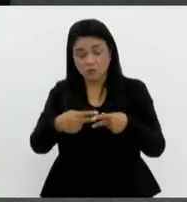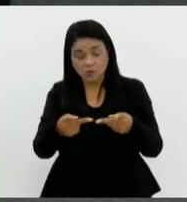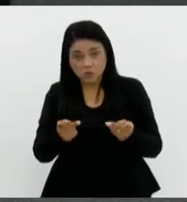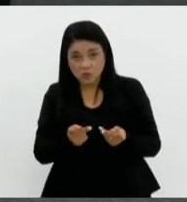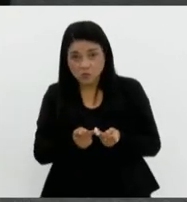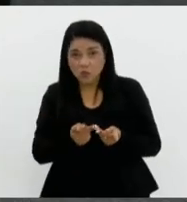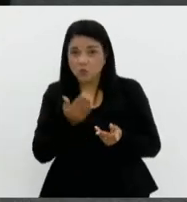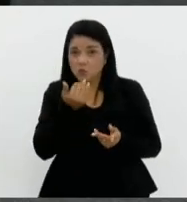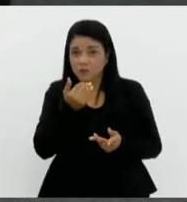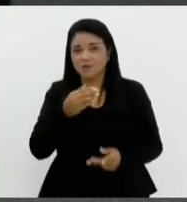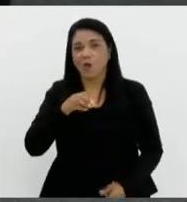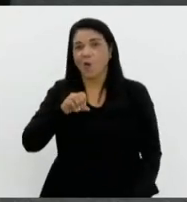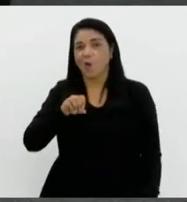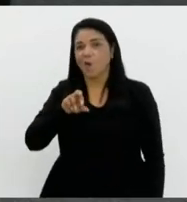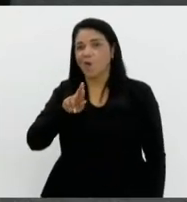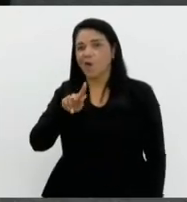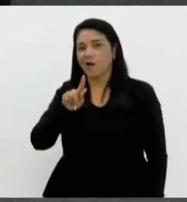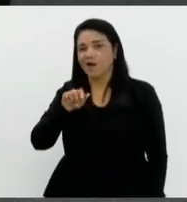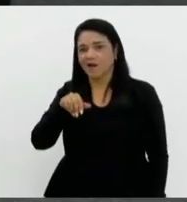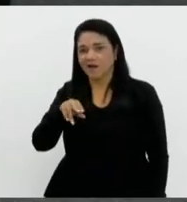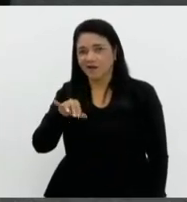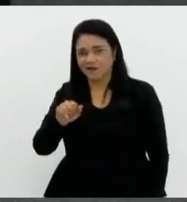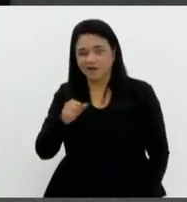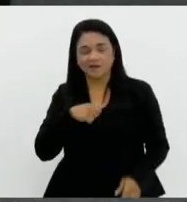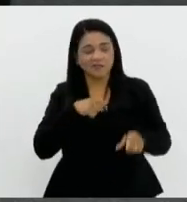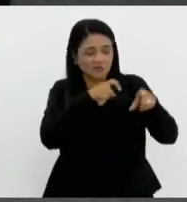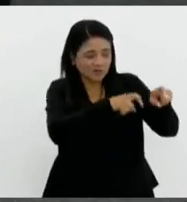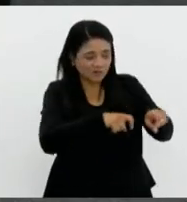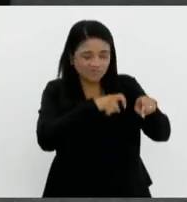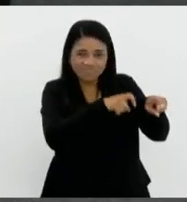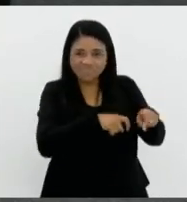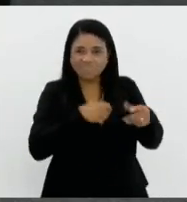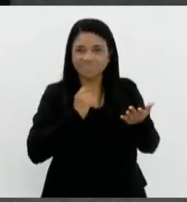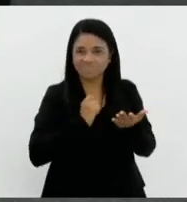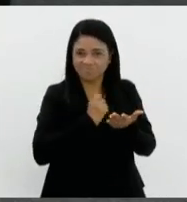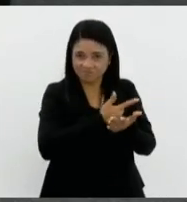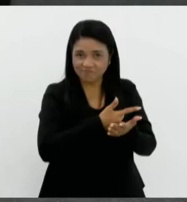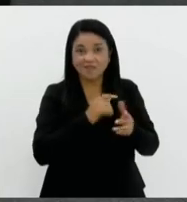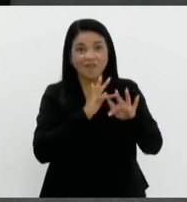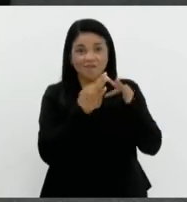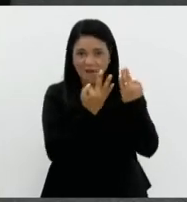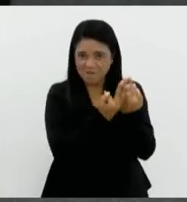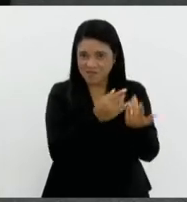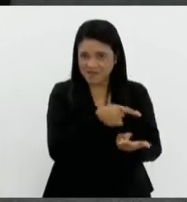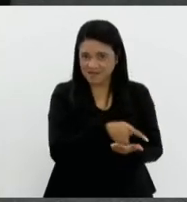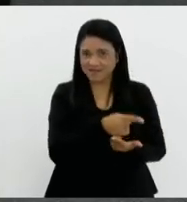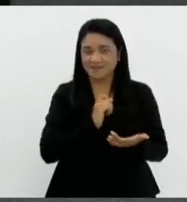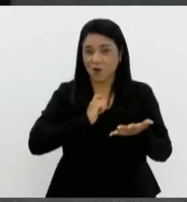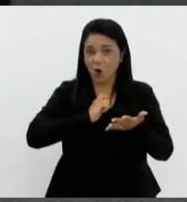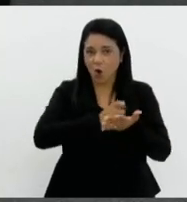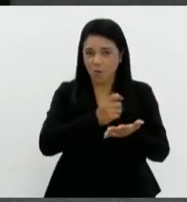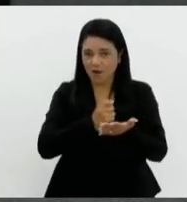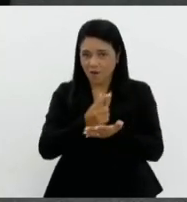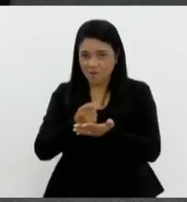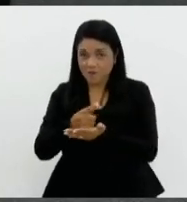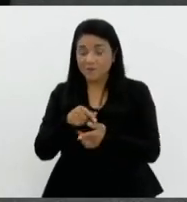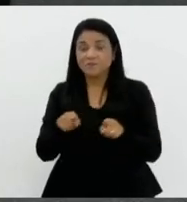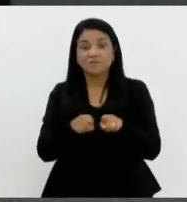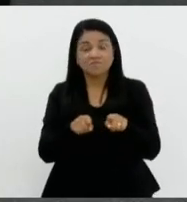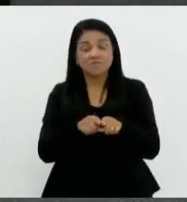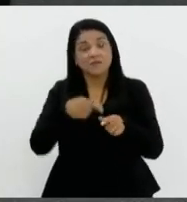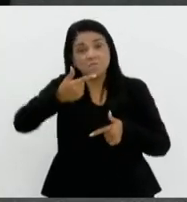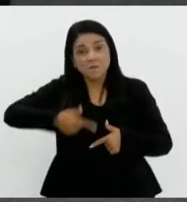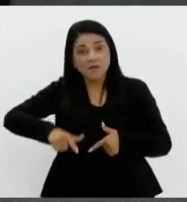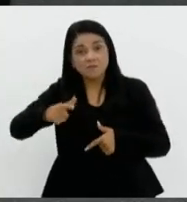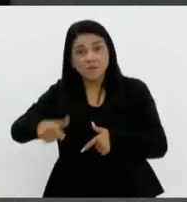preferência orgânica, comprada dos agricultores familiares, e com instalação e mais,